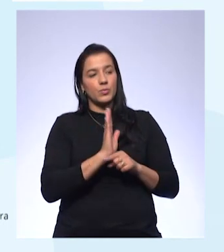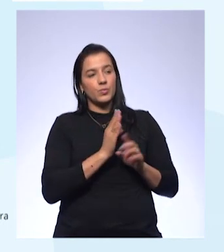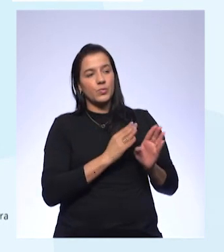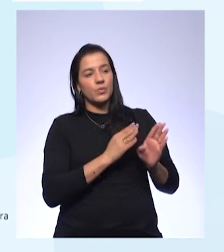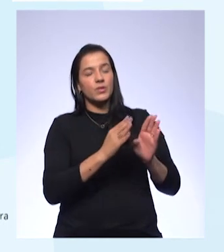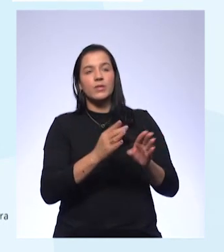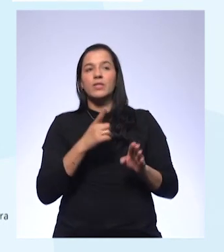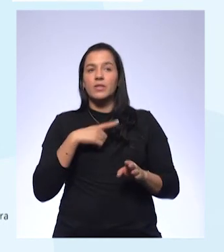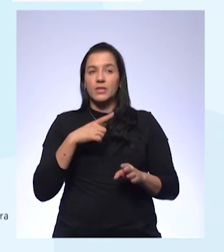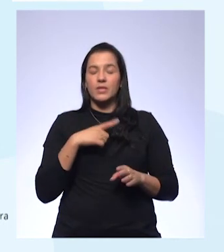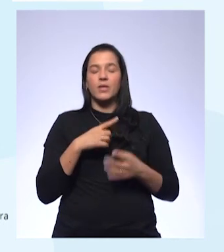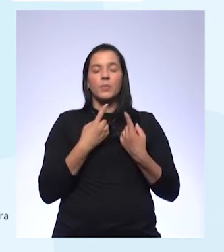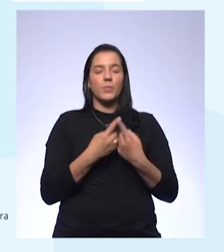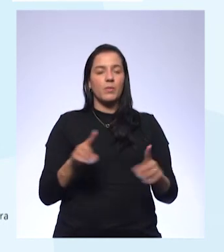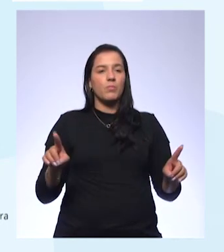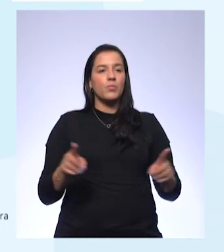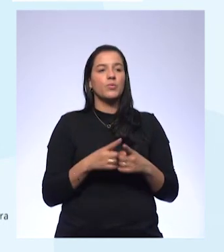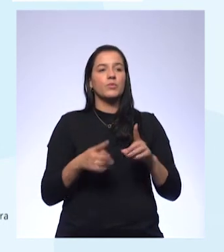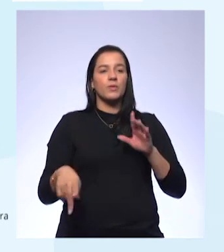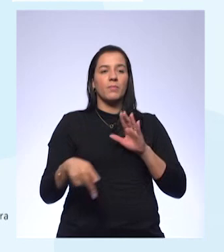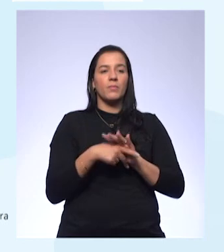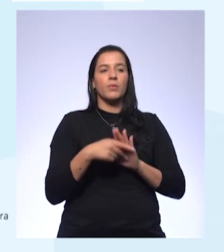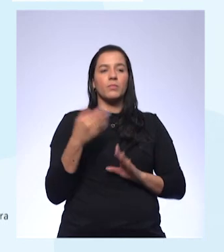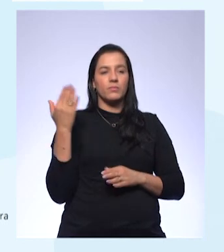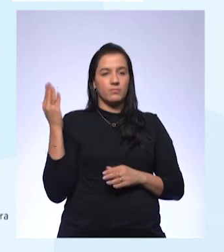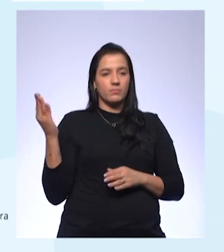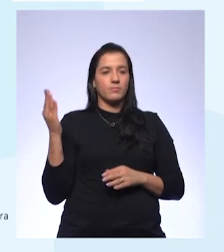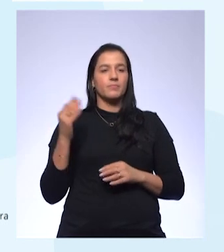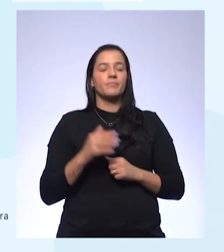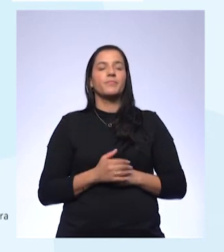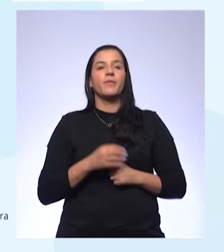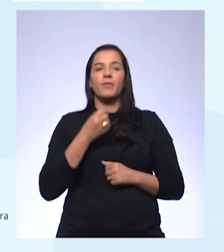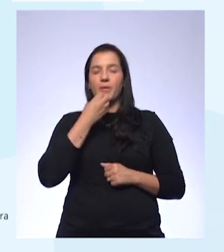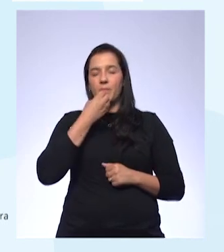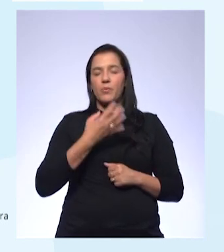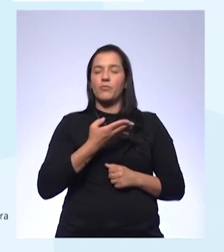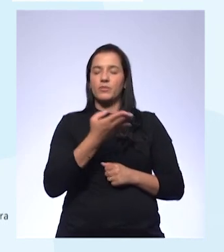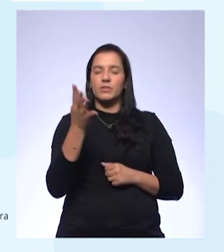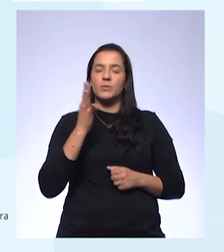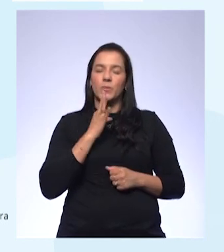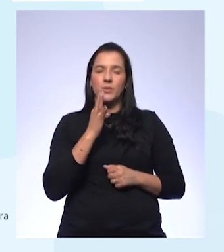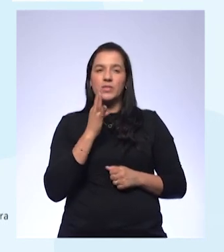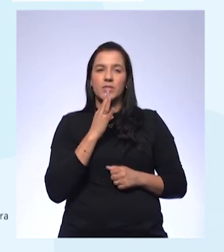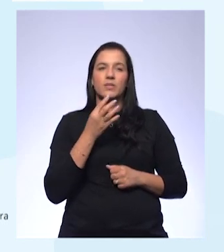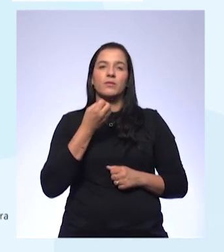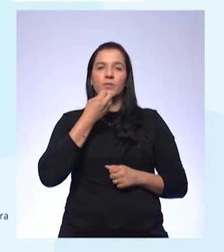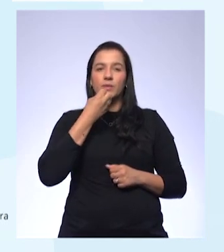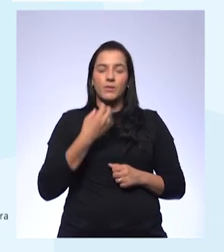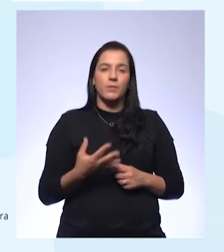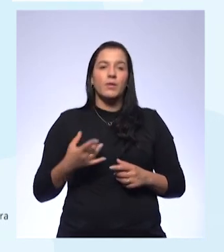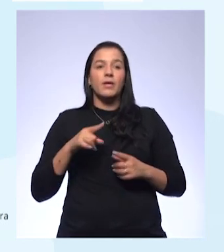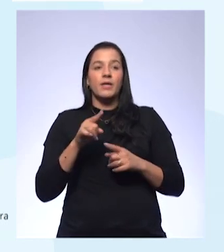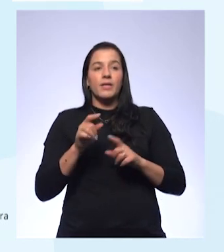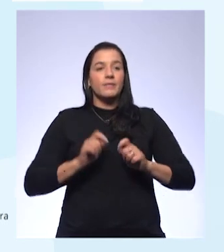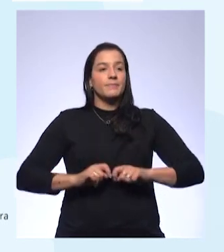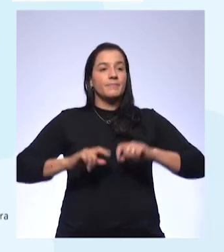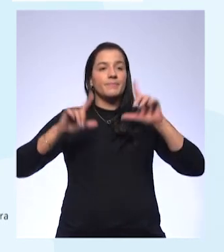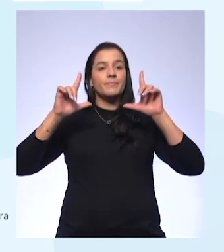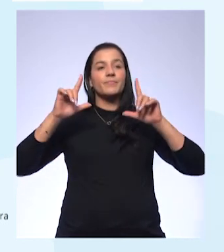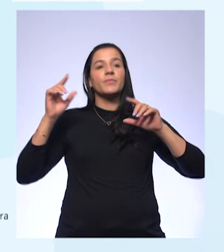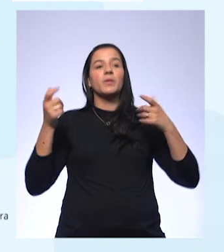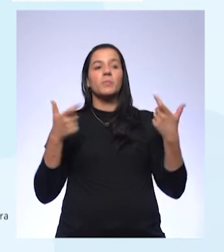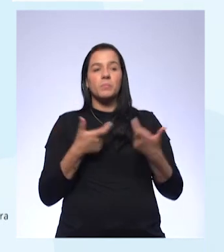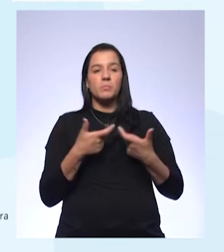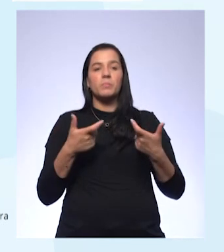fundo musical que também é de uma música do Víctor Jara. Vale a pena vocês conhecerem o trabalho dele, e aí se tornou um símbolo para